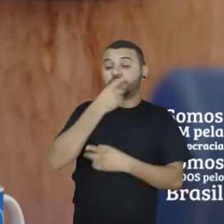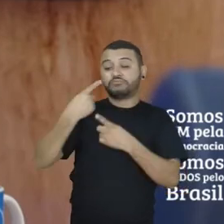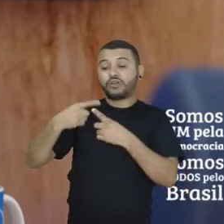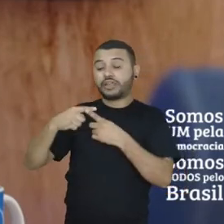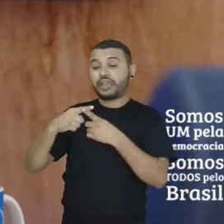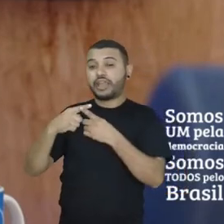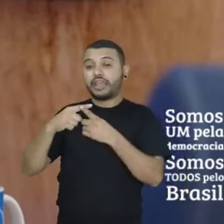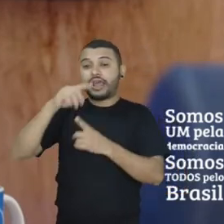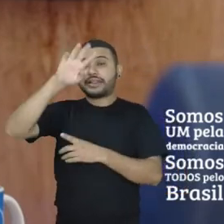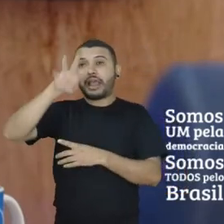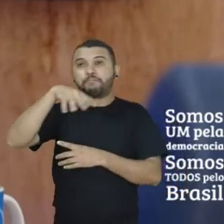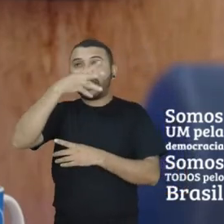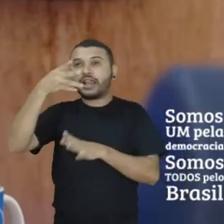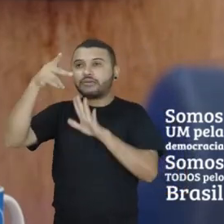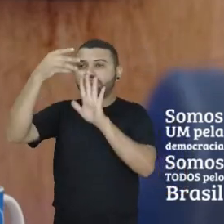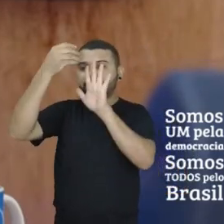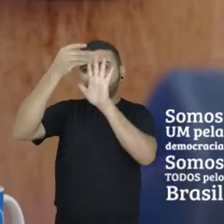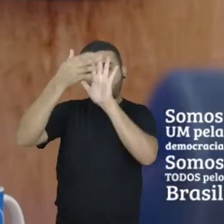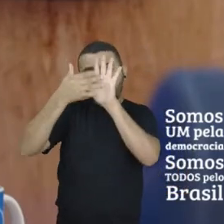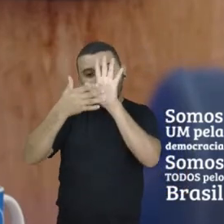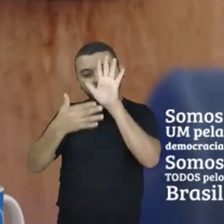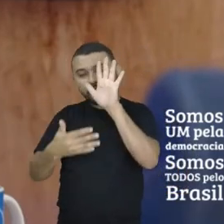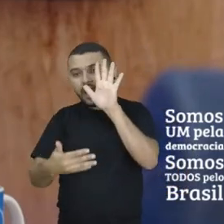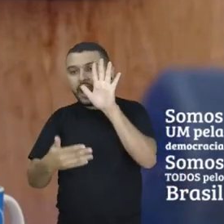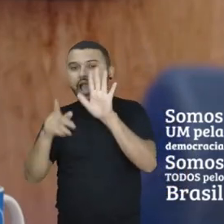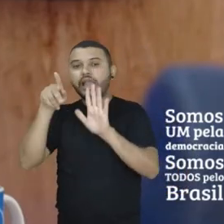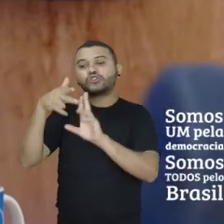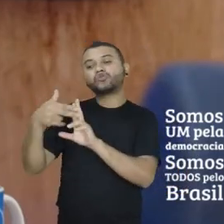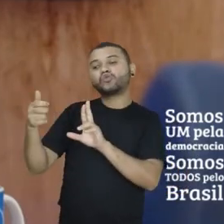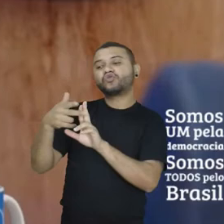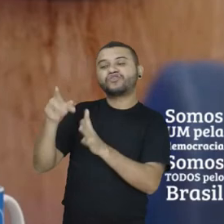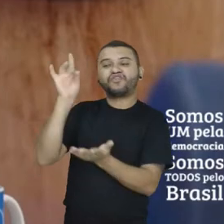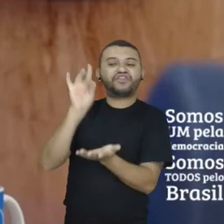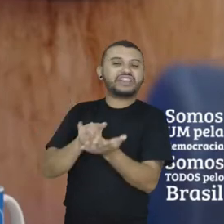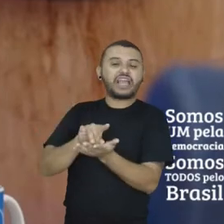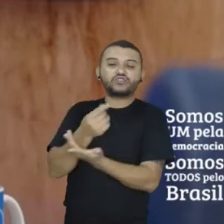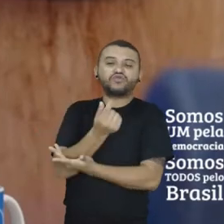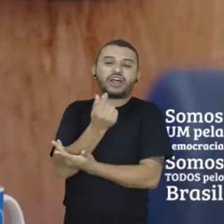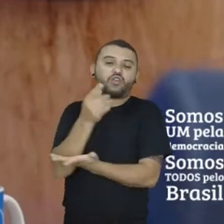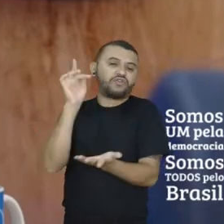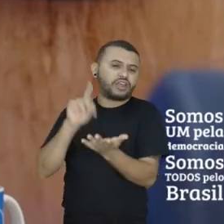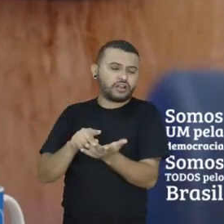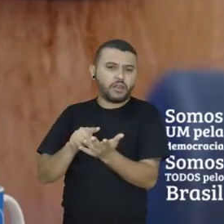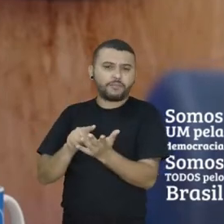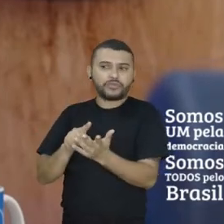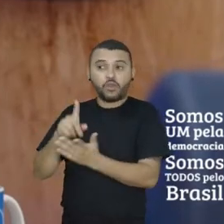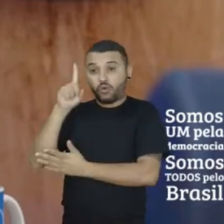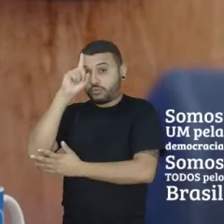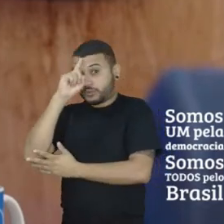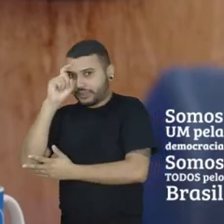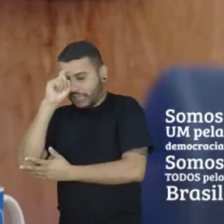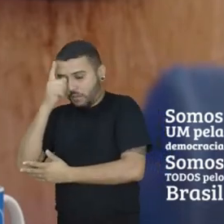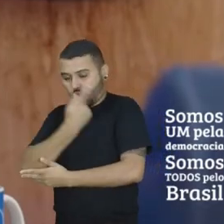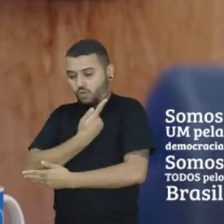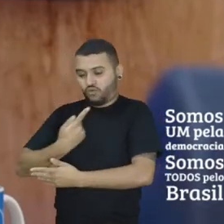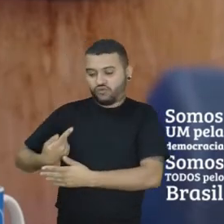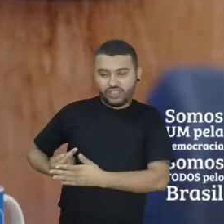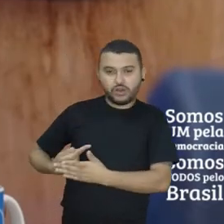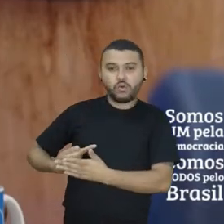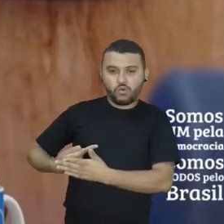do SUS ela não cobre o custo real. Aí, quando o hospital é do governo, o governo